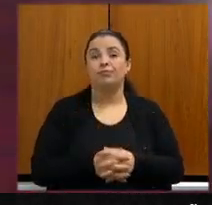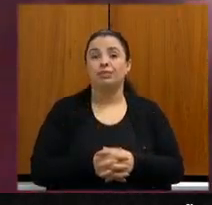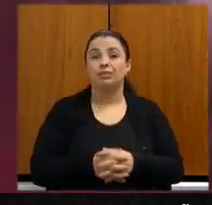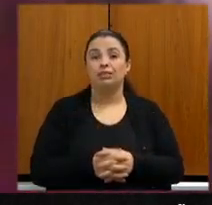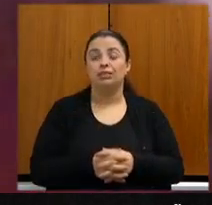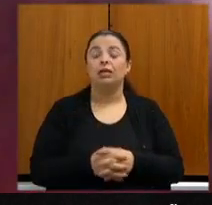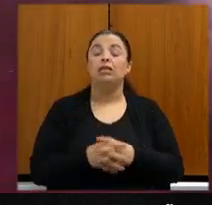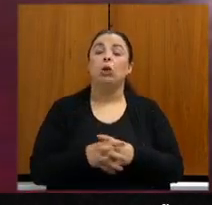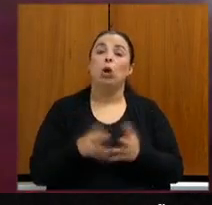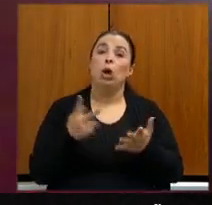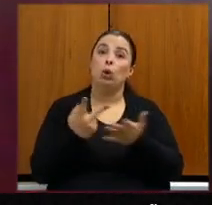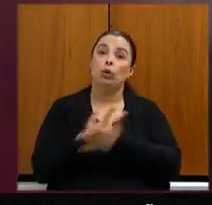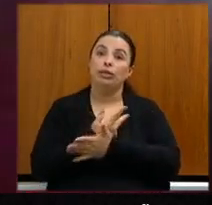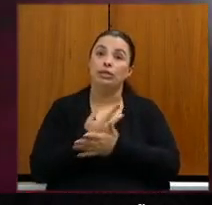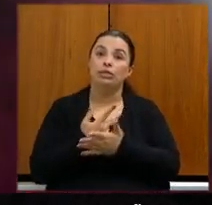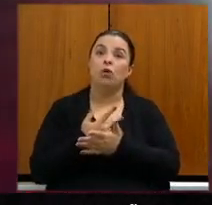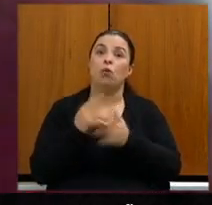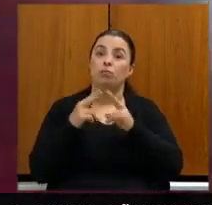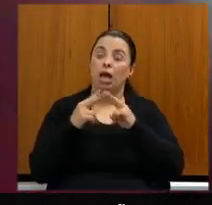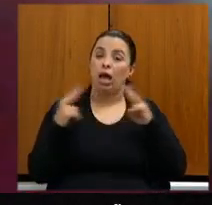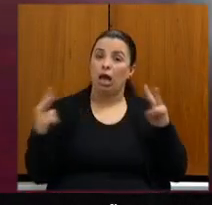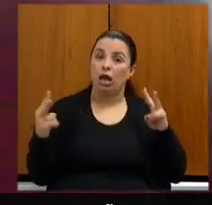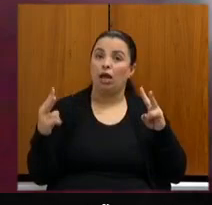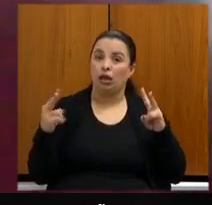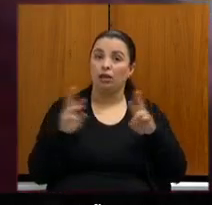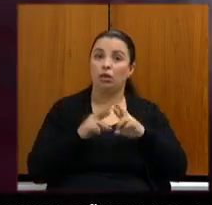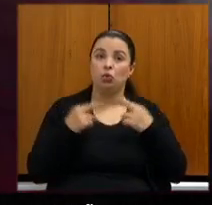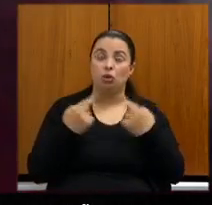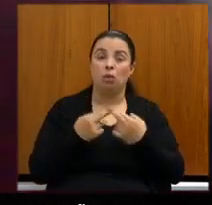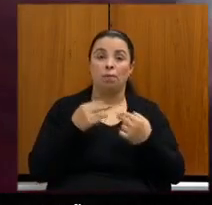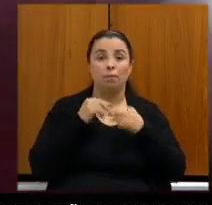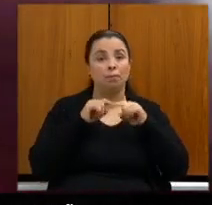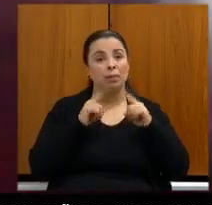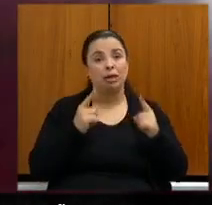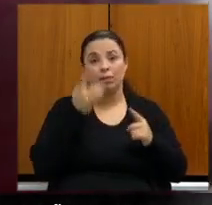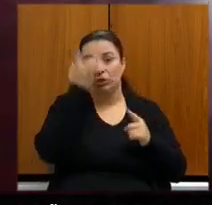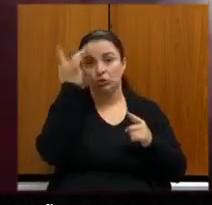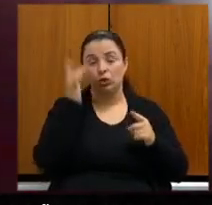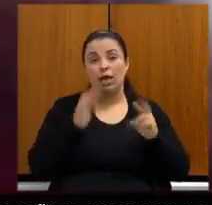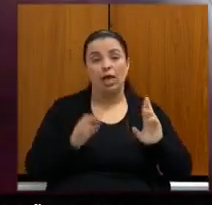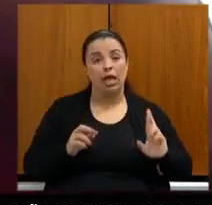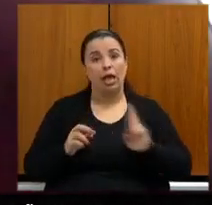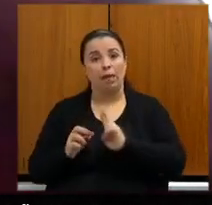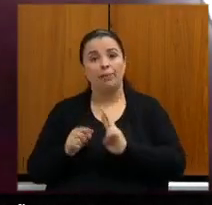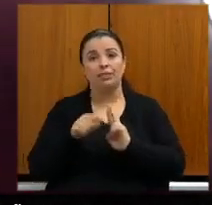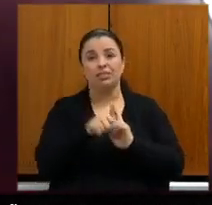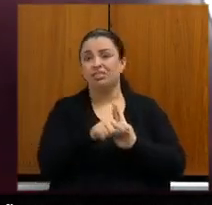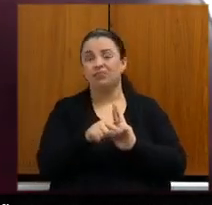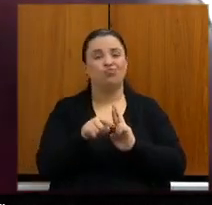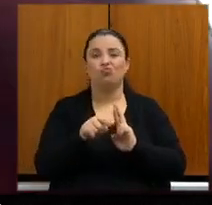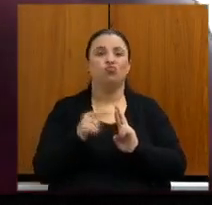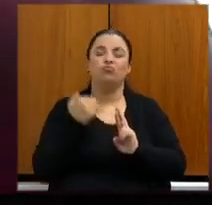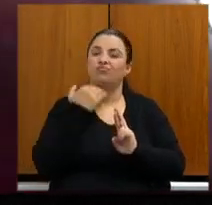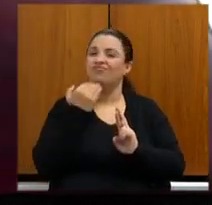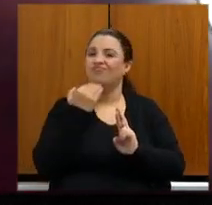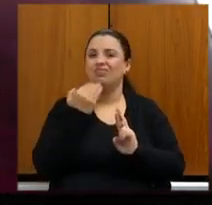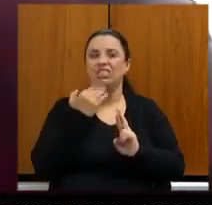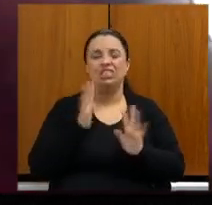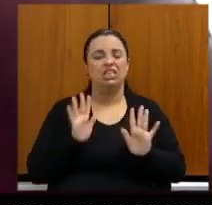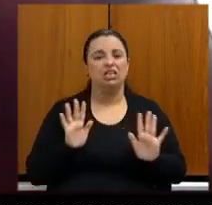reunião mas não tinha nenhum participante de um morador participando daquela reunião